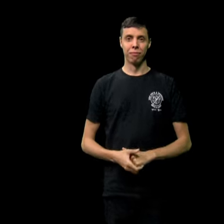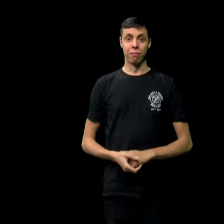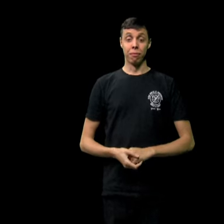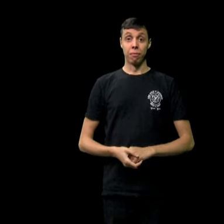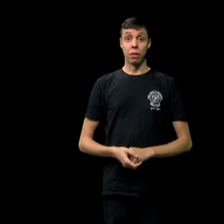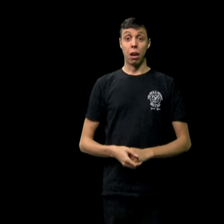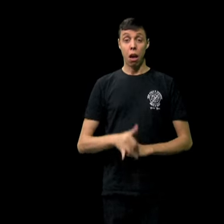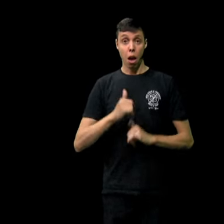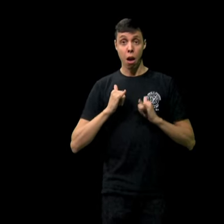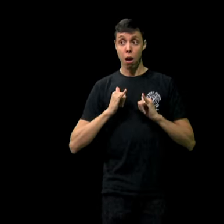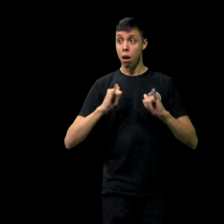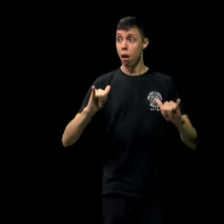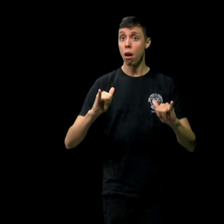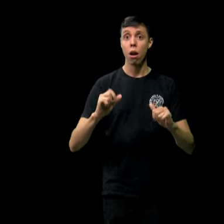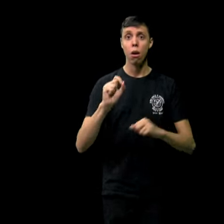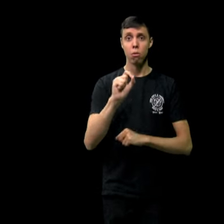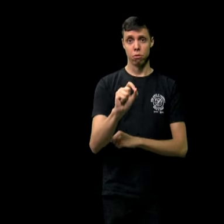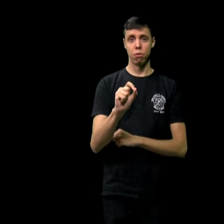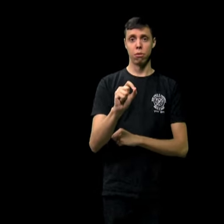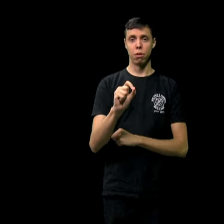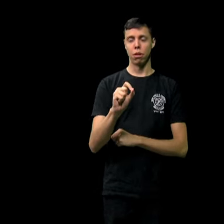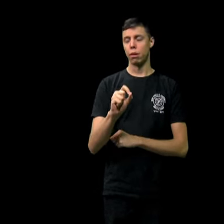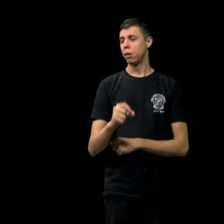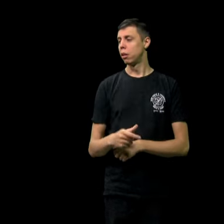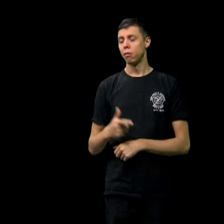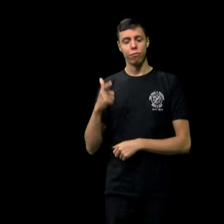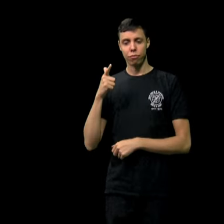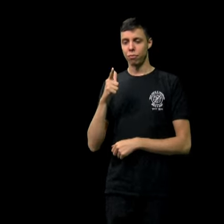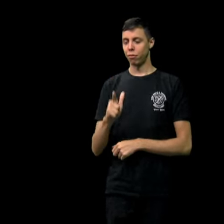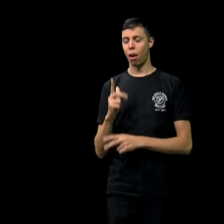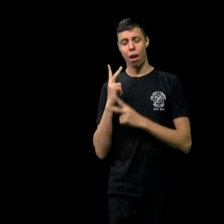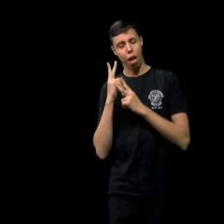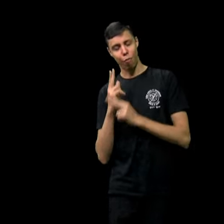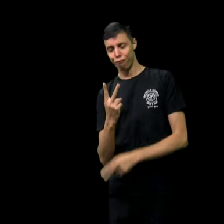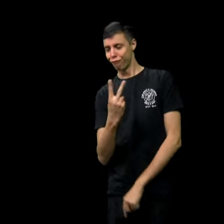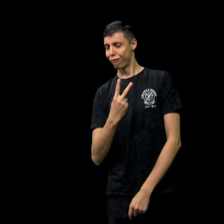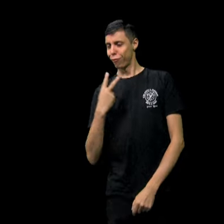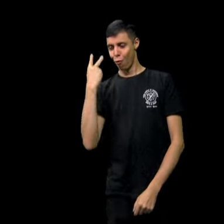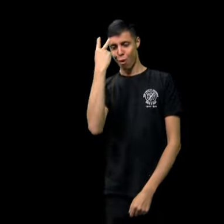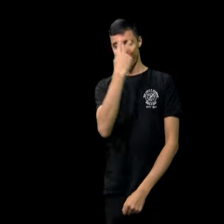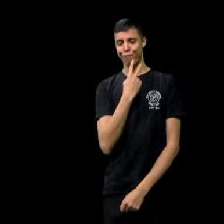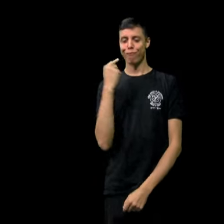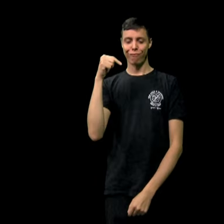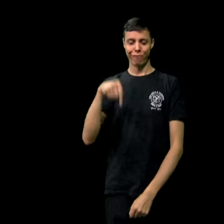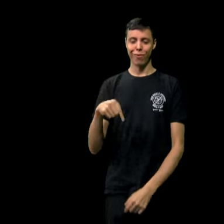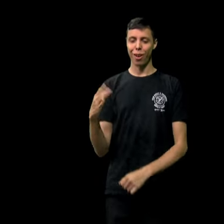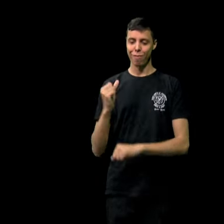Quero dizer a vocês que não consegui dormir 2 horas esta noite.